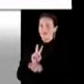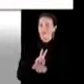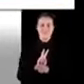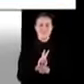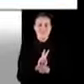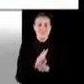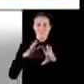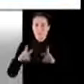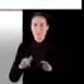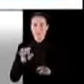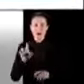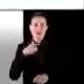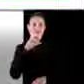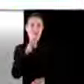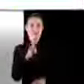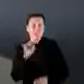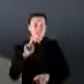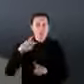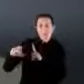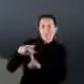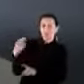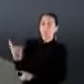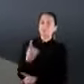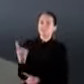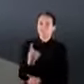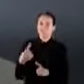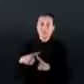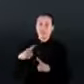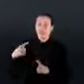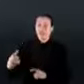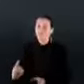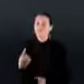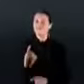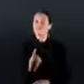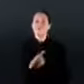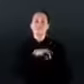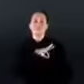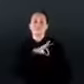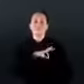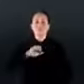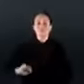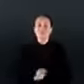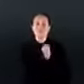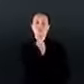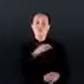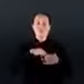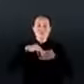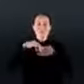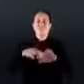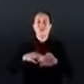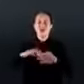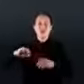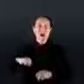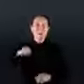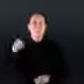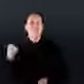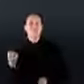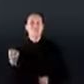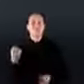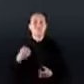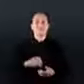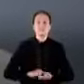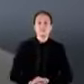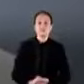nem o defendeu por inteiro. Alegou apenas que ele não bateu sozinho. Por não se apresentar à polícia, Duarte foi conduzido